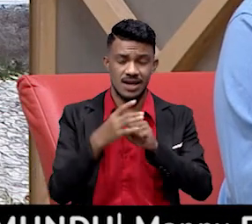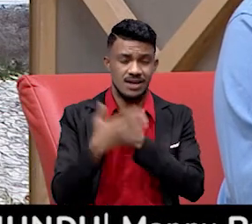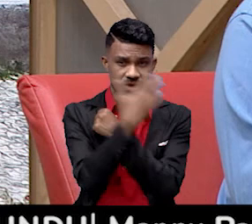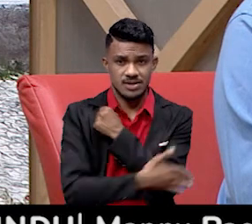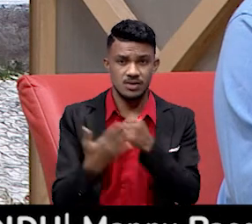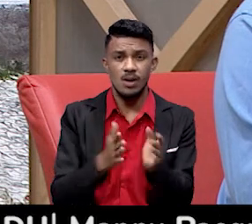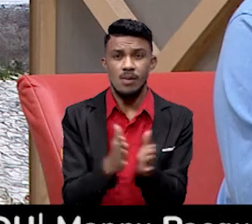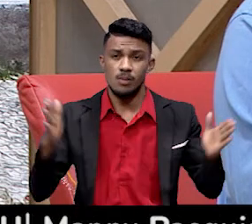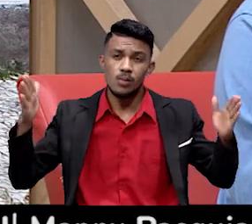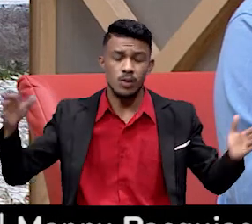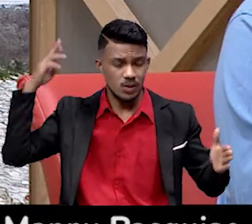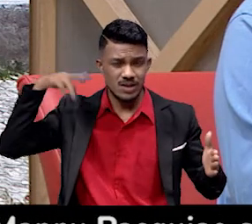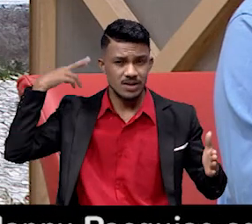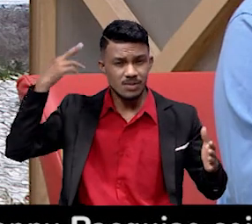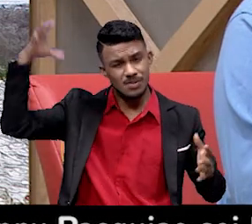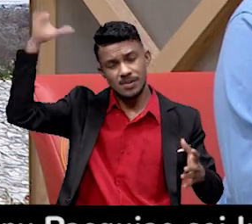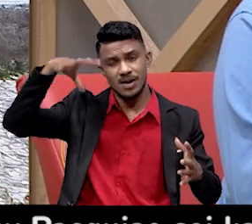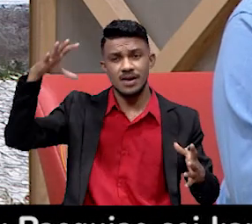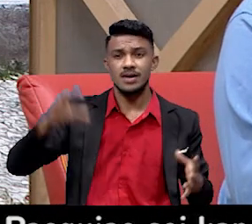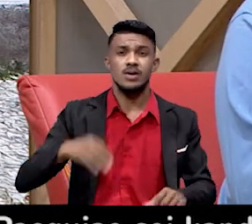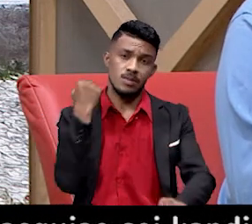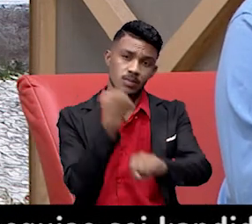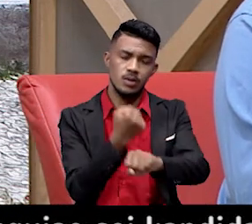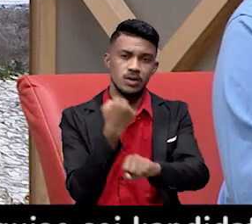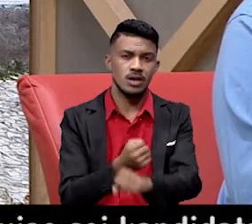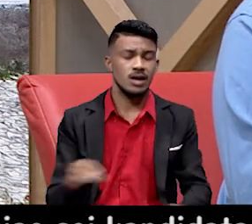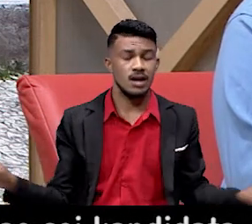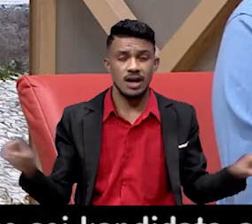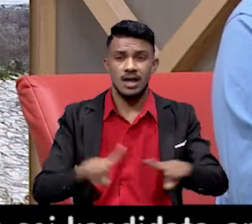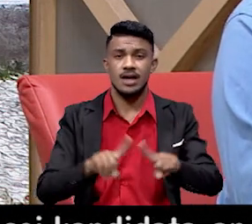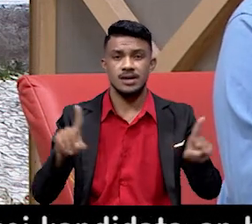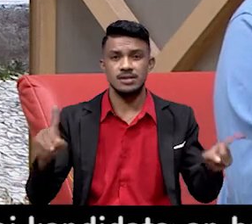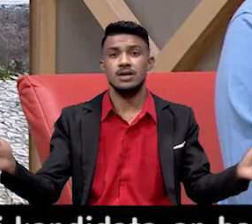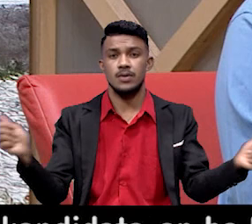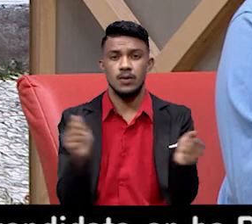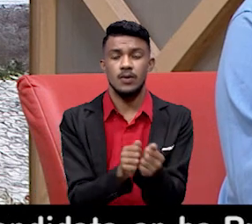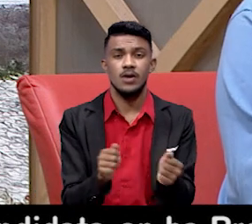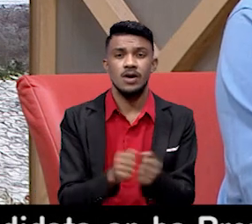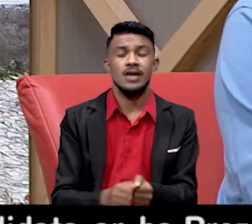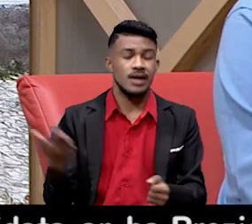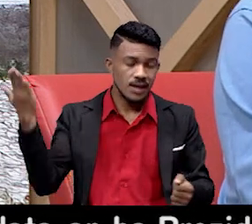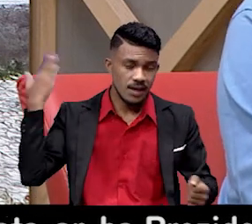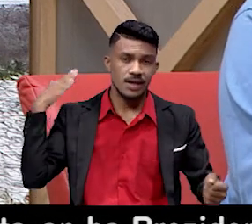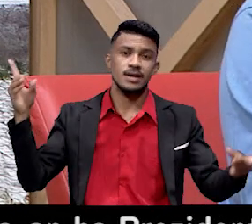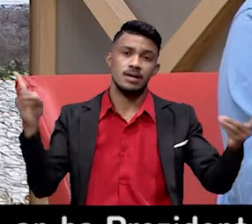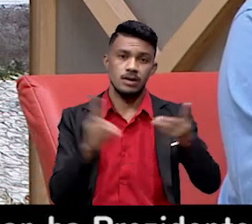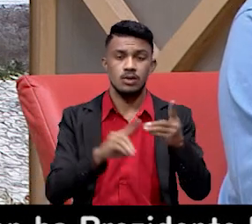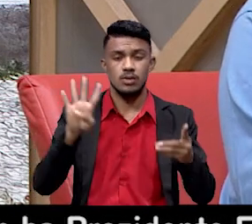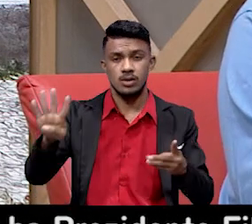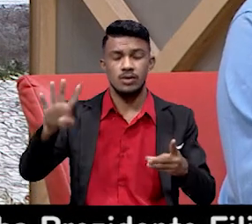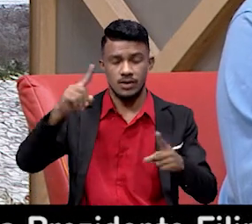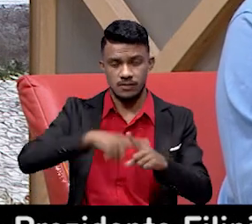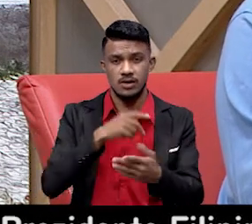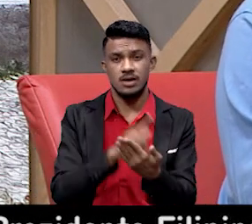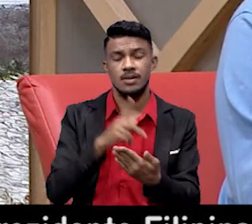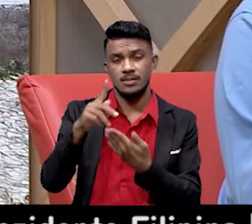ho volumen beke bo tambasa ida ne la hanesan ho ida foi na Laísia dia 4, tam foi na Laís acontece dia